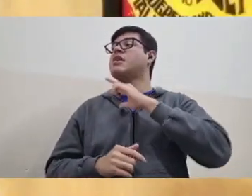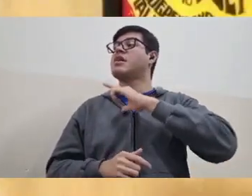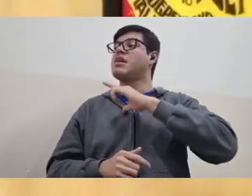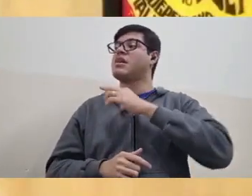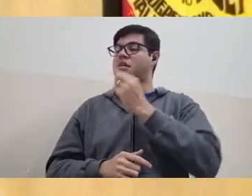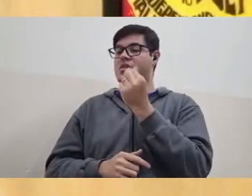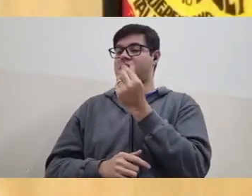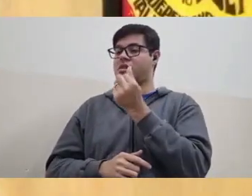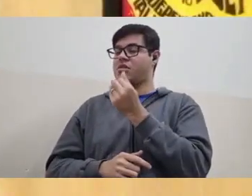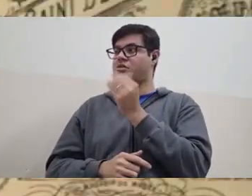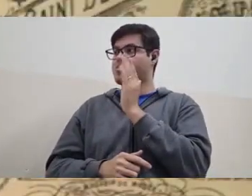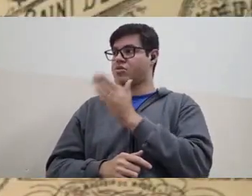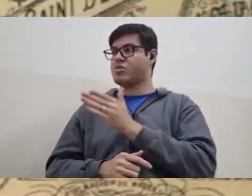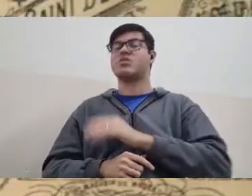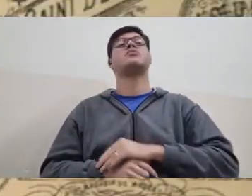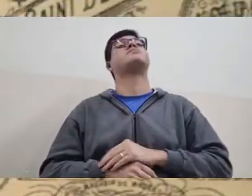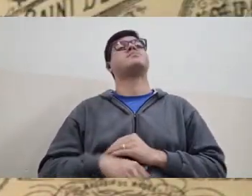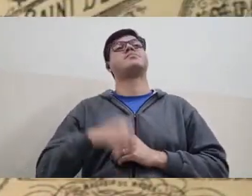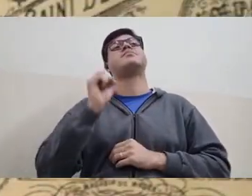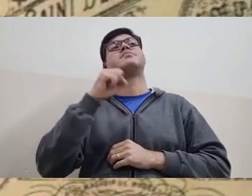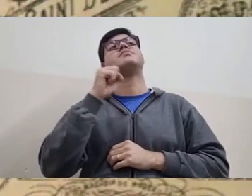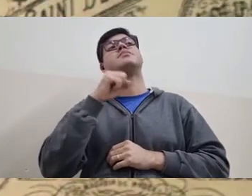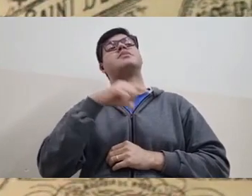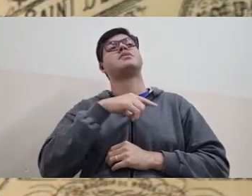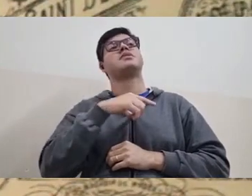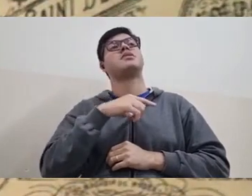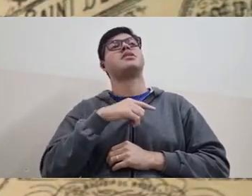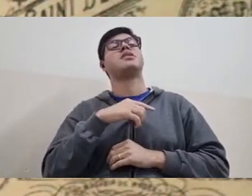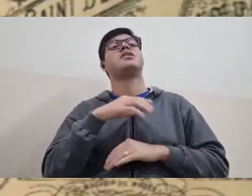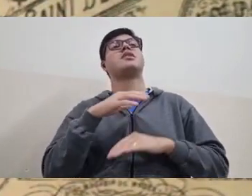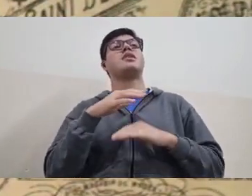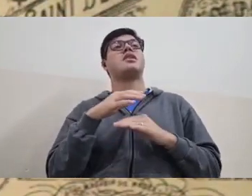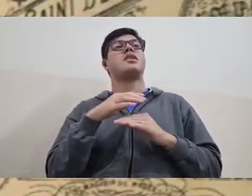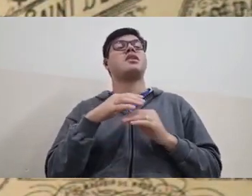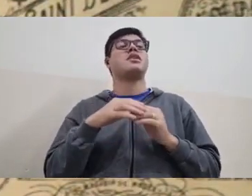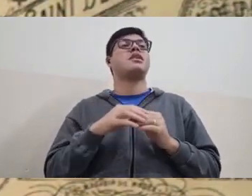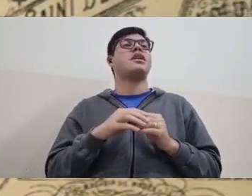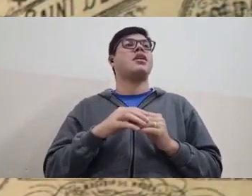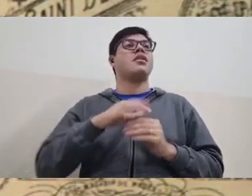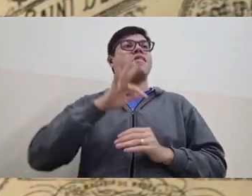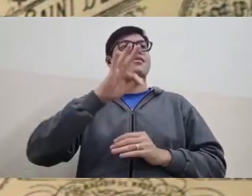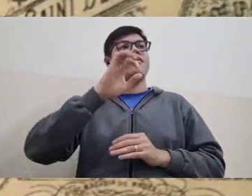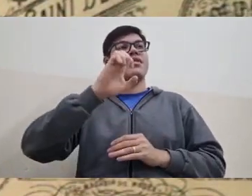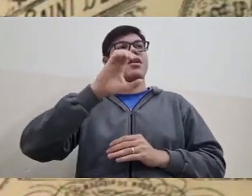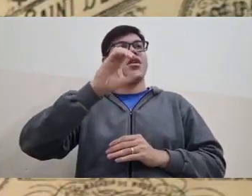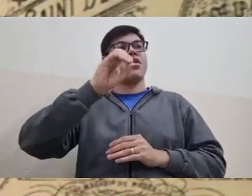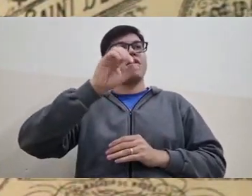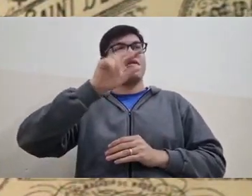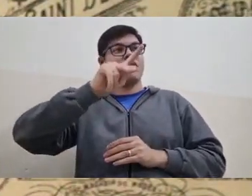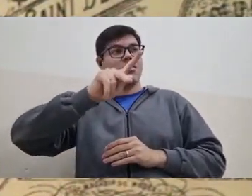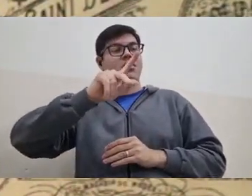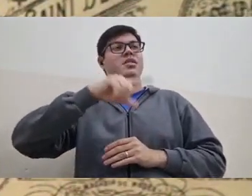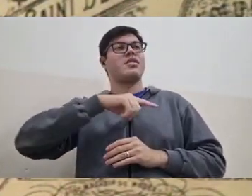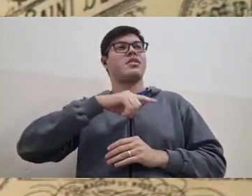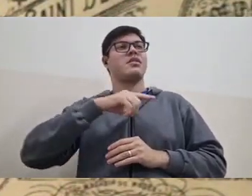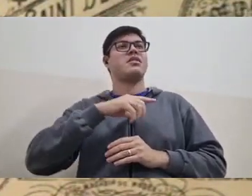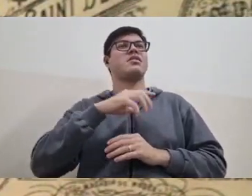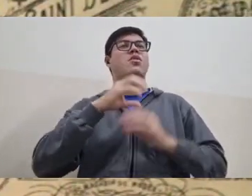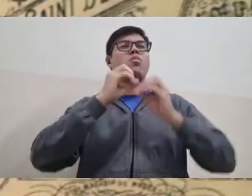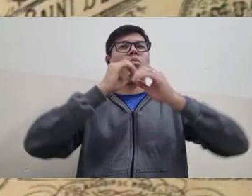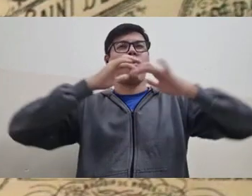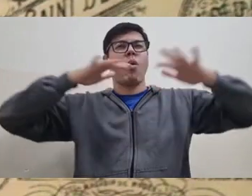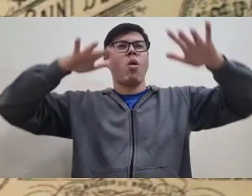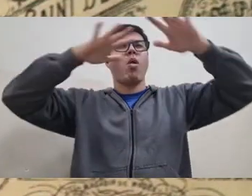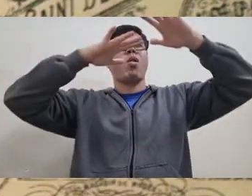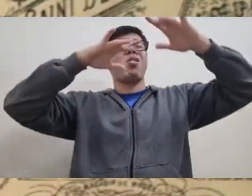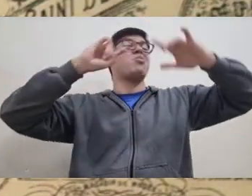quem avança, não? Existe uma linha de crédito na FECOP contra a poluição, que